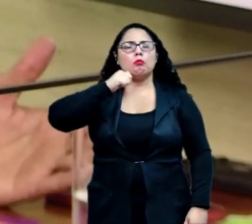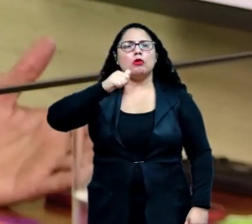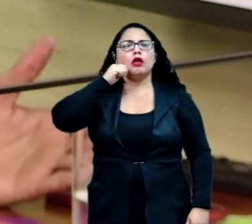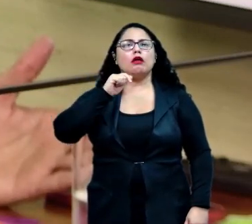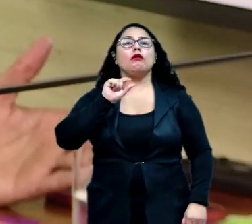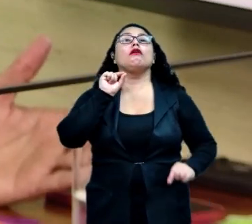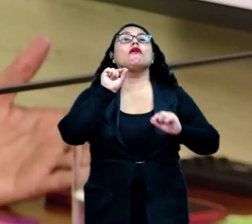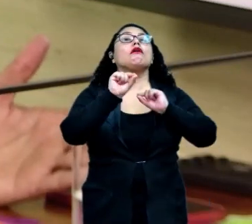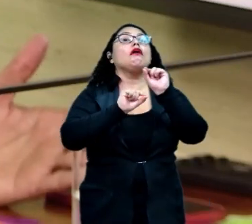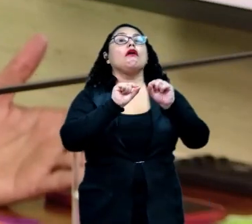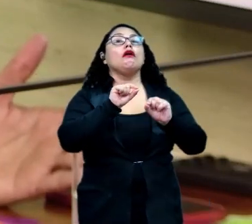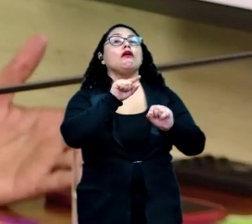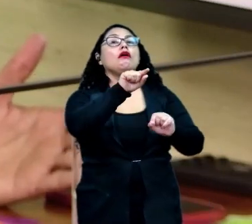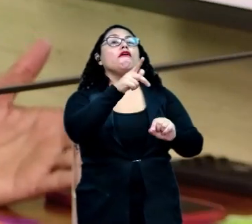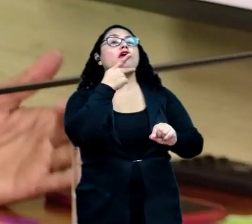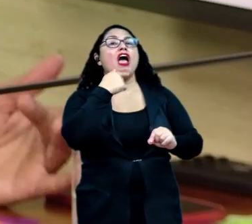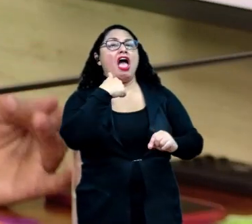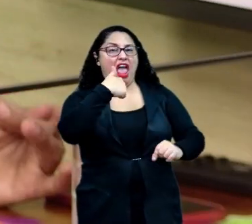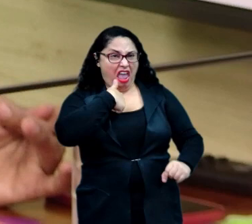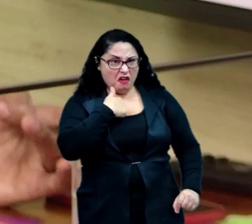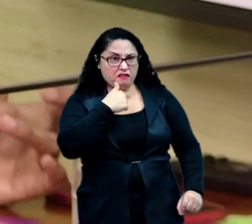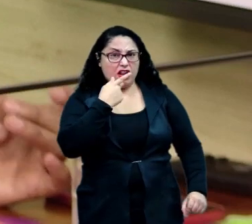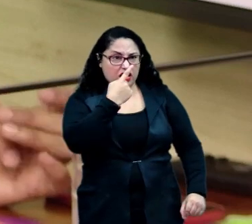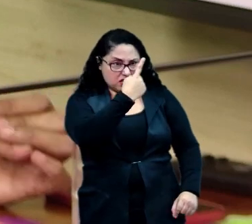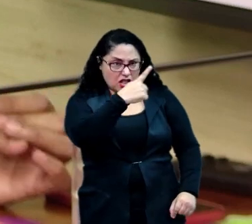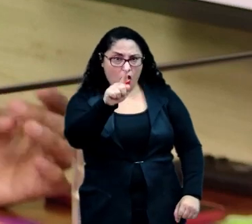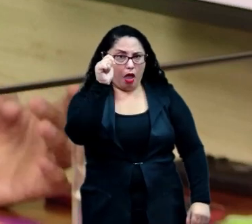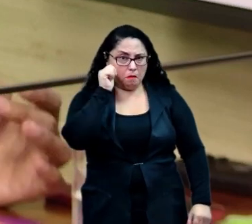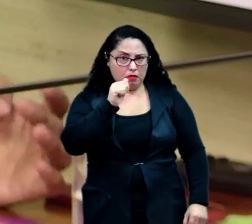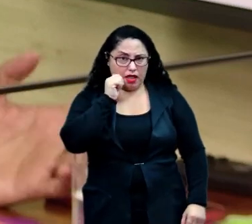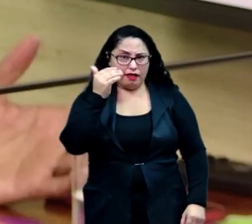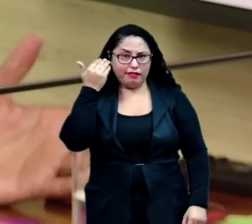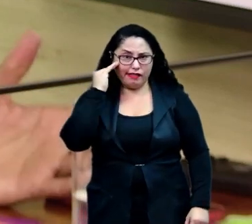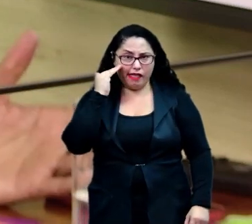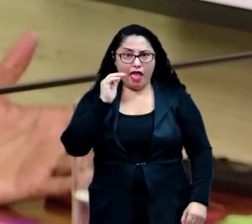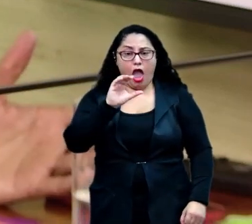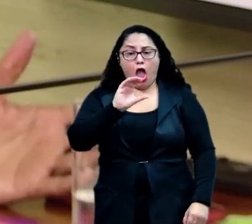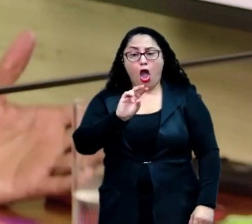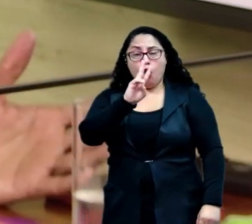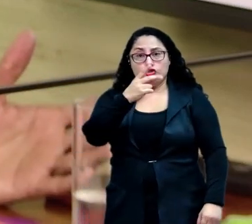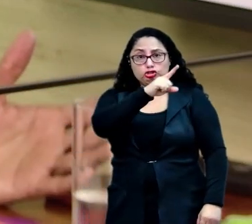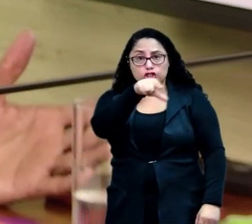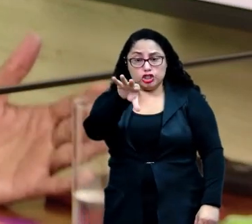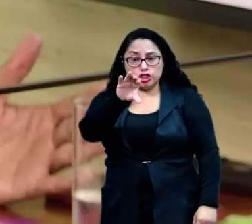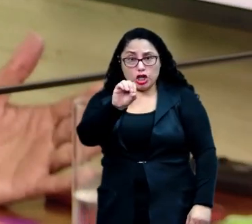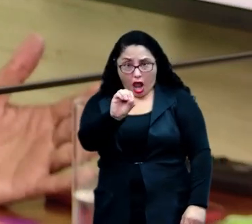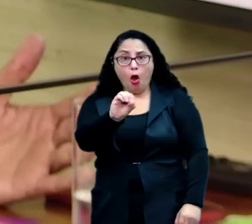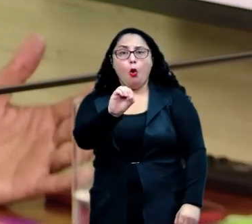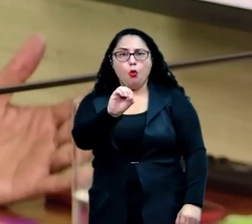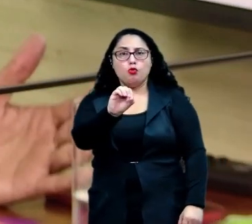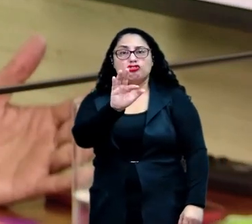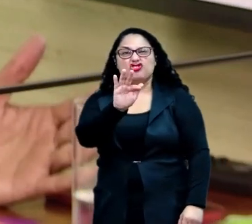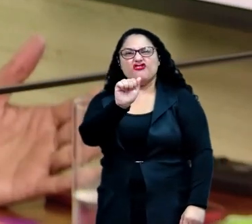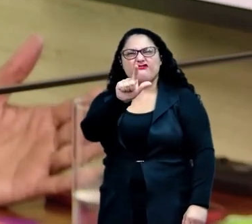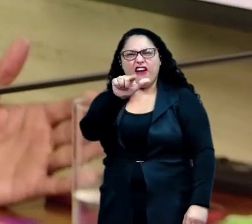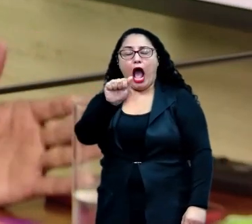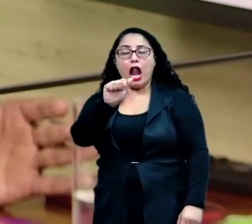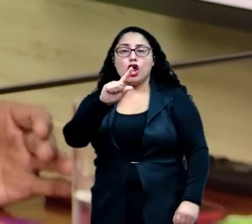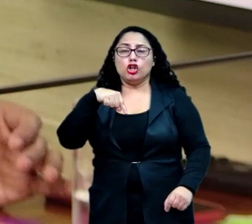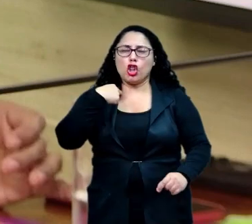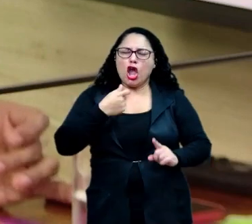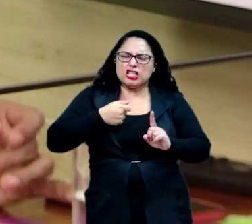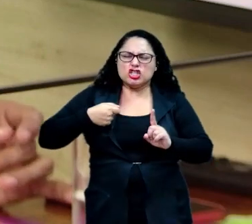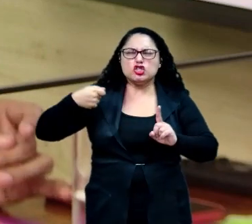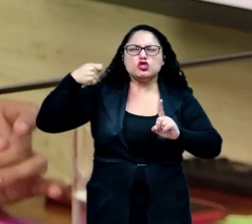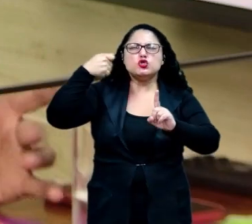quem sou eu para dizer que você não é uma mulher? Uhum. Entende? É o chão de fala que vai dizer. Por isso que a gente lutou tanto para